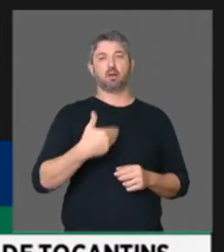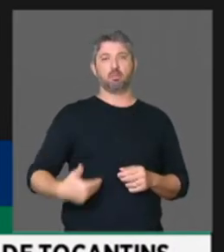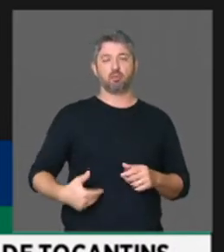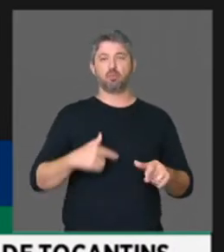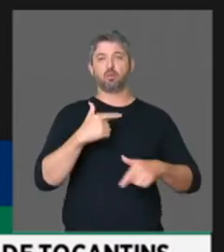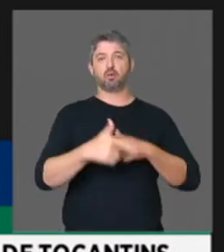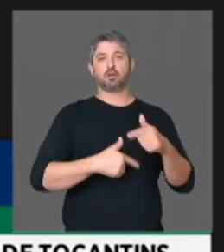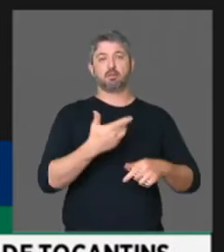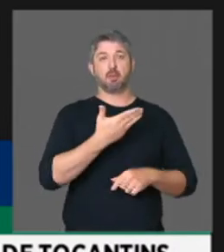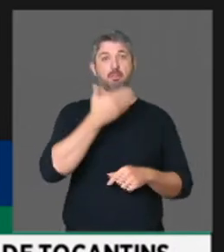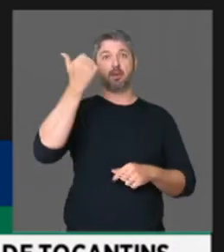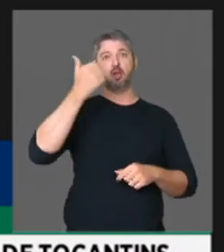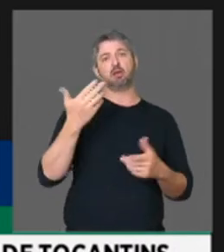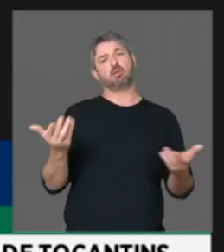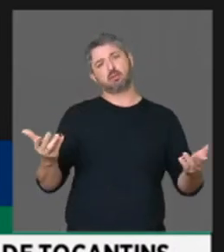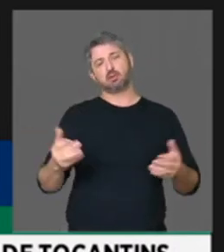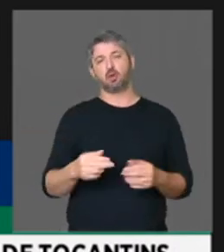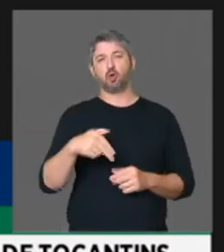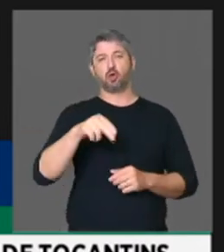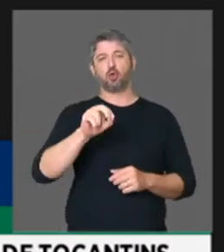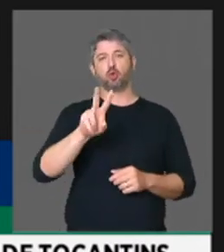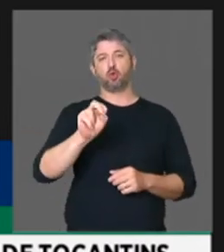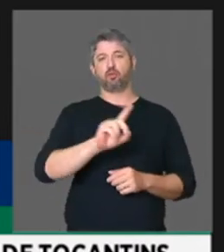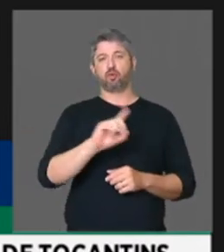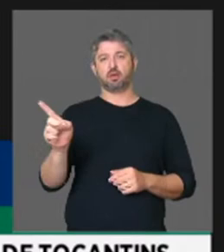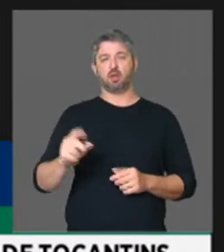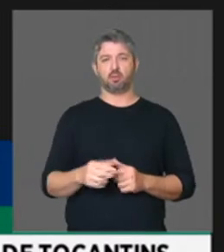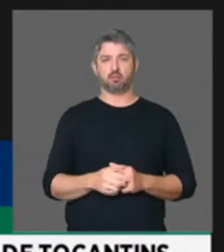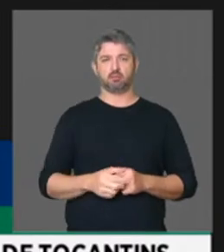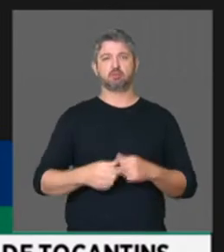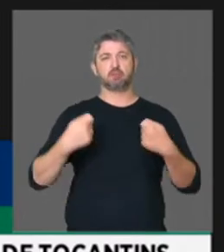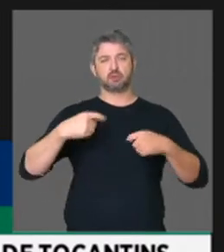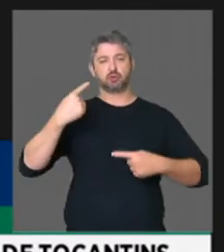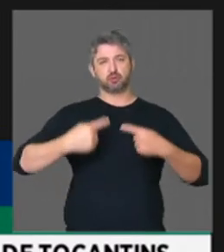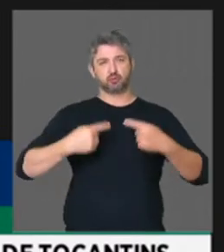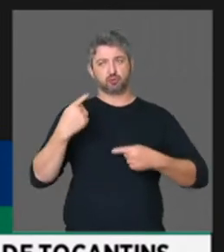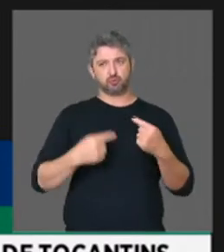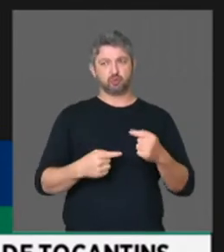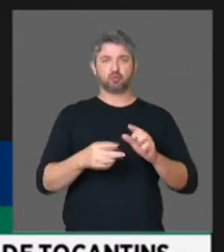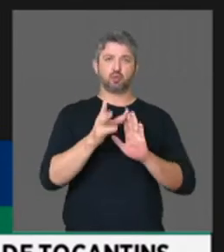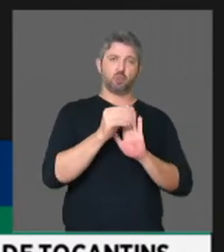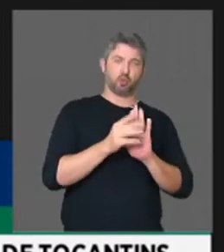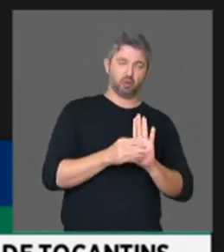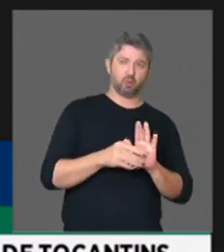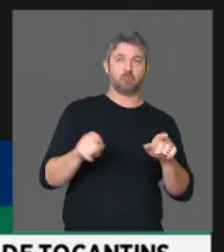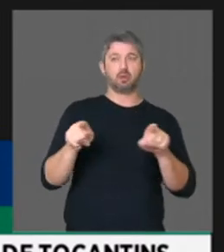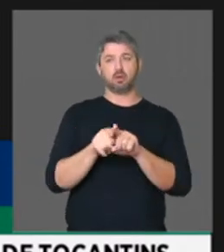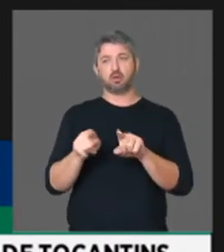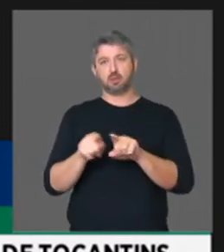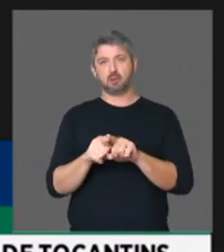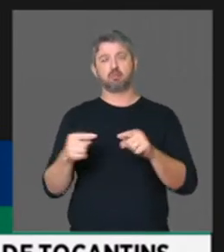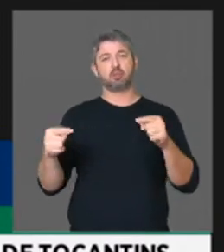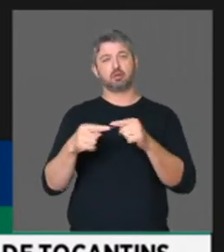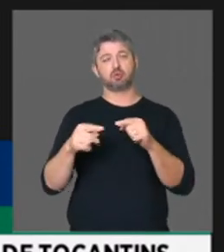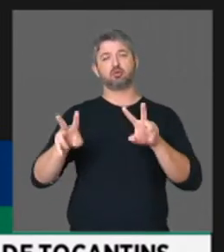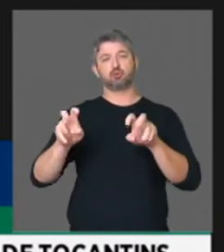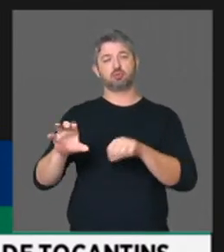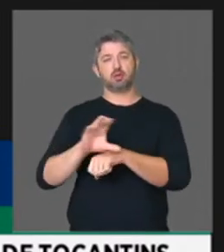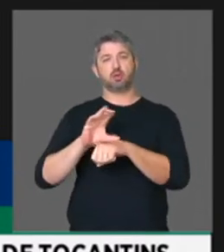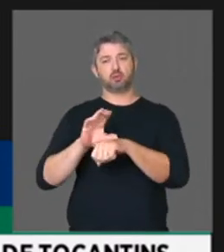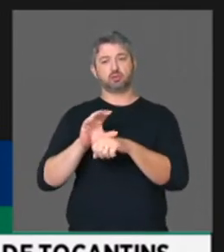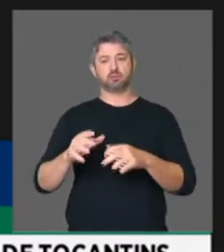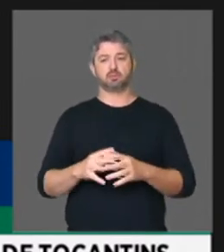trabalho melhorado. Por isso, o Novo orienta não para discutir melhor a matéria, tanto no mérito como pela constitucionalidade e